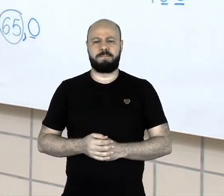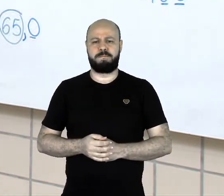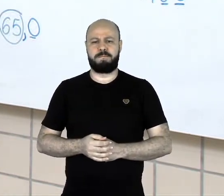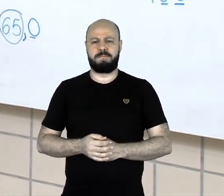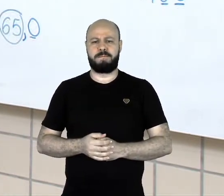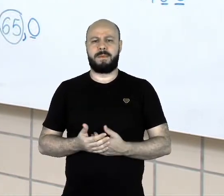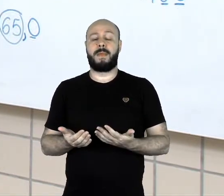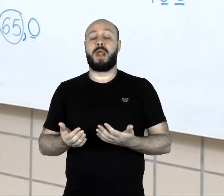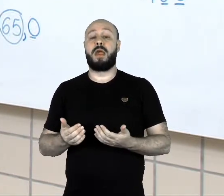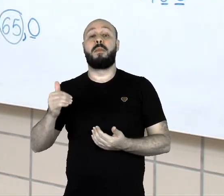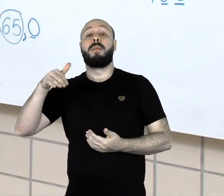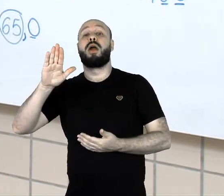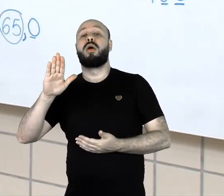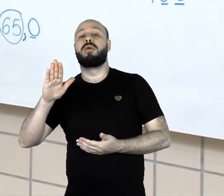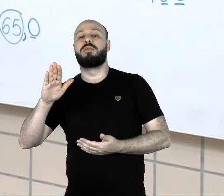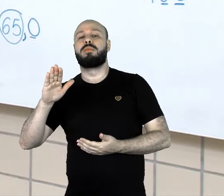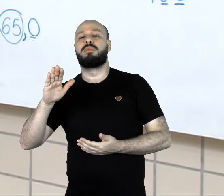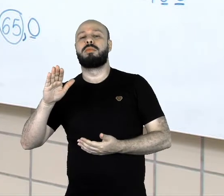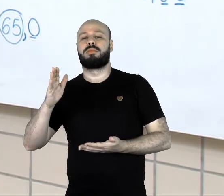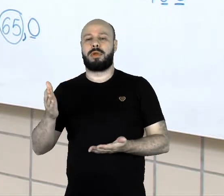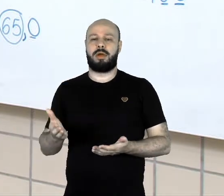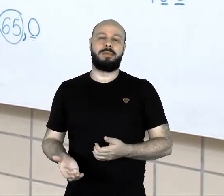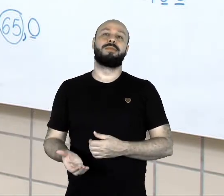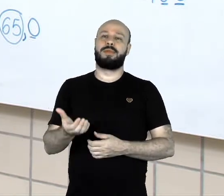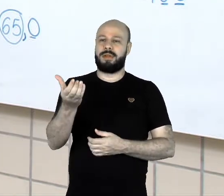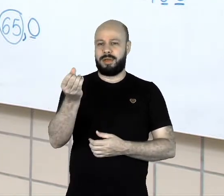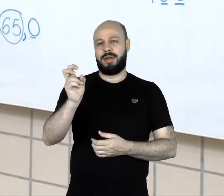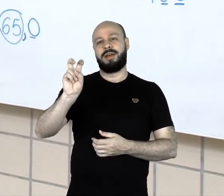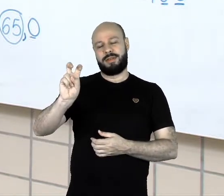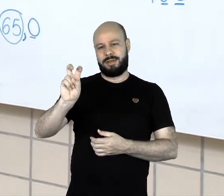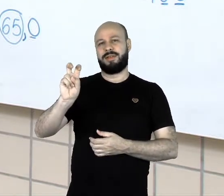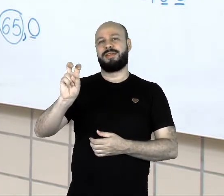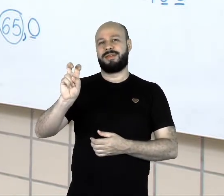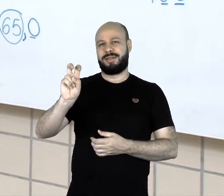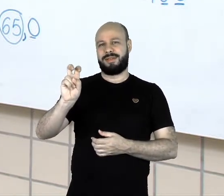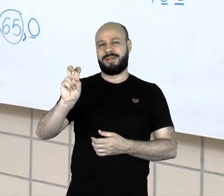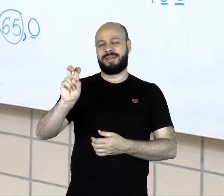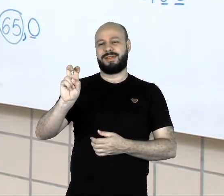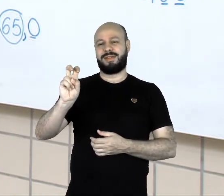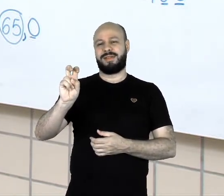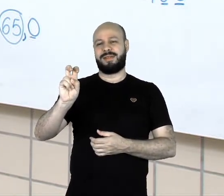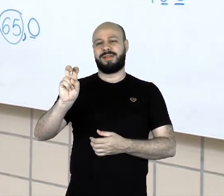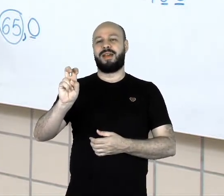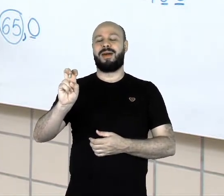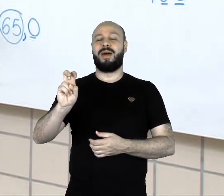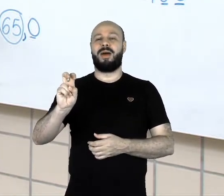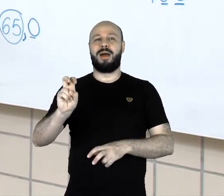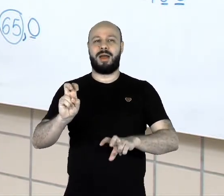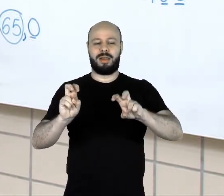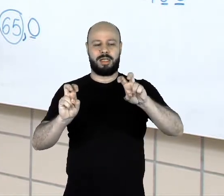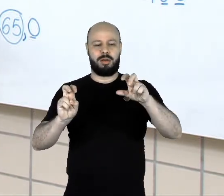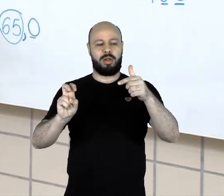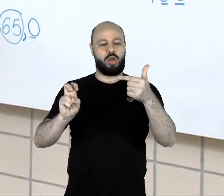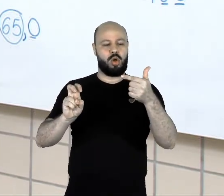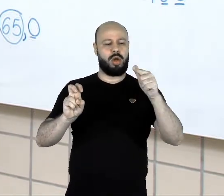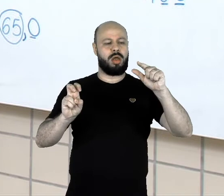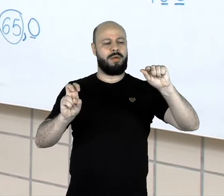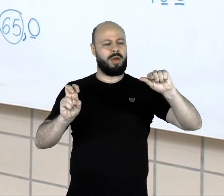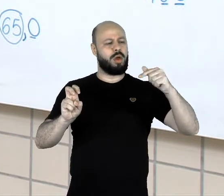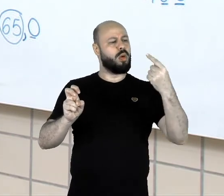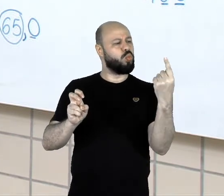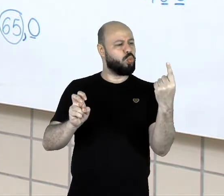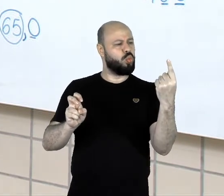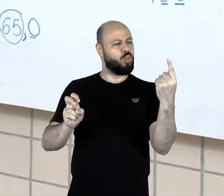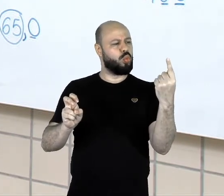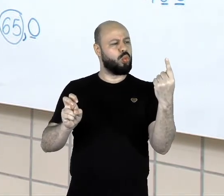65. Quem é maior? 65. Então, de cara, a gente já viu que 52,1 é menor